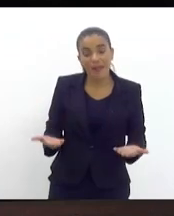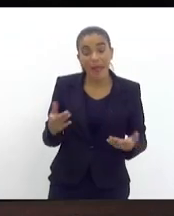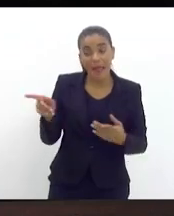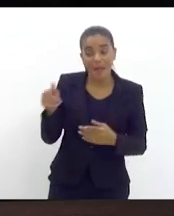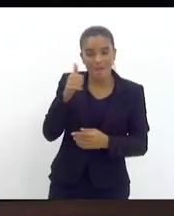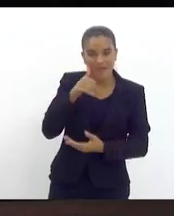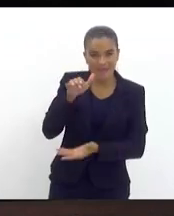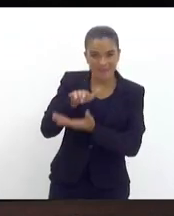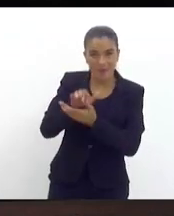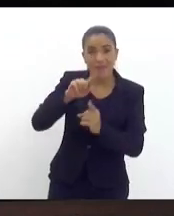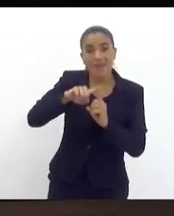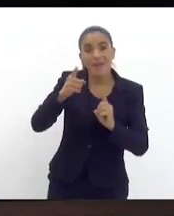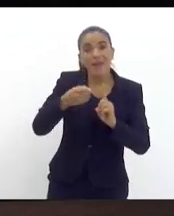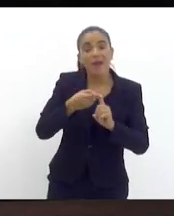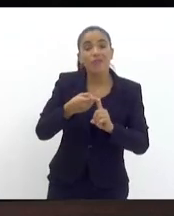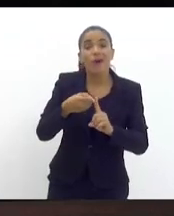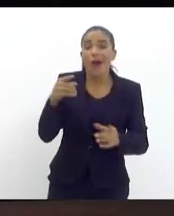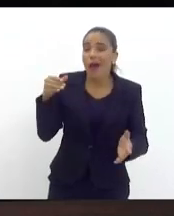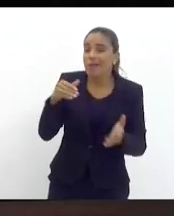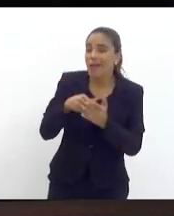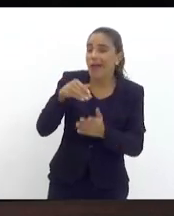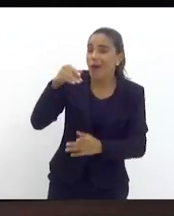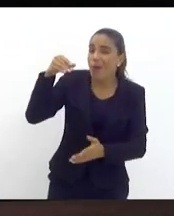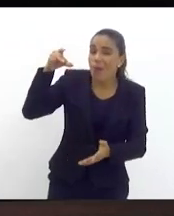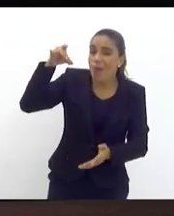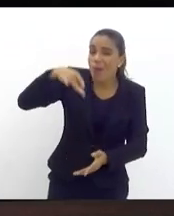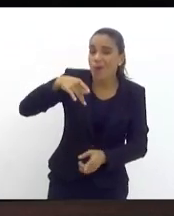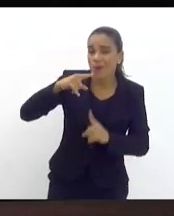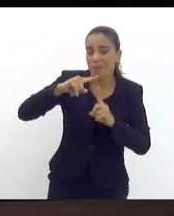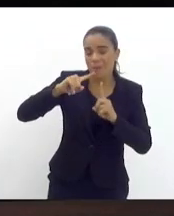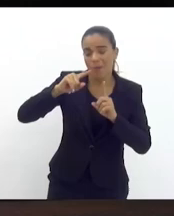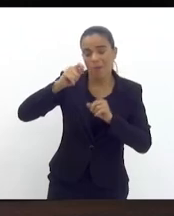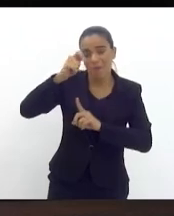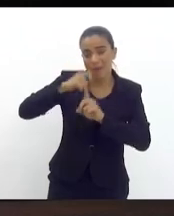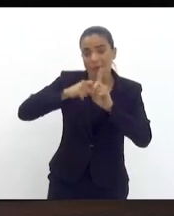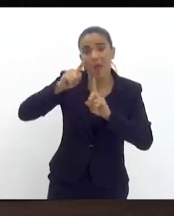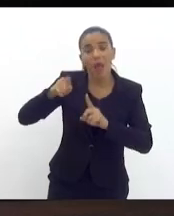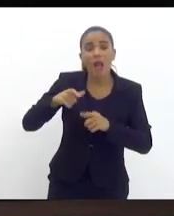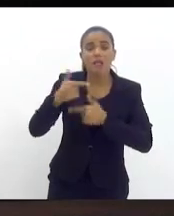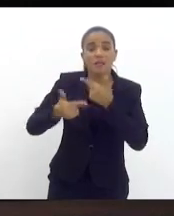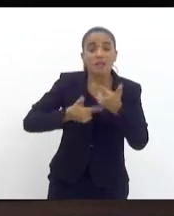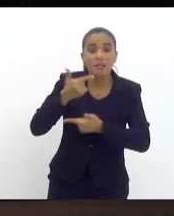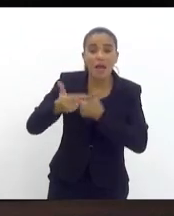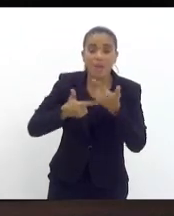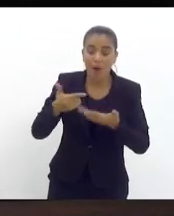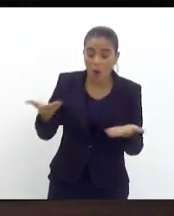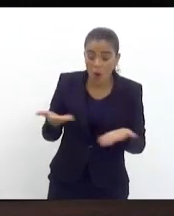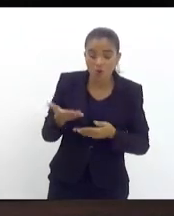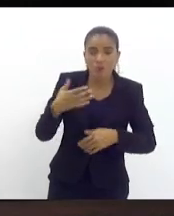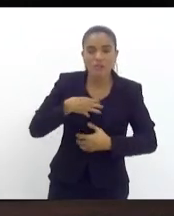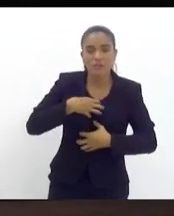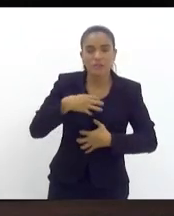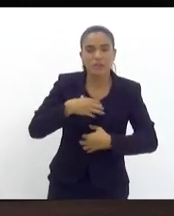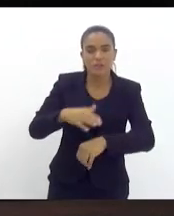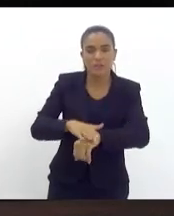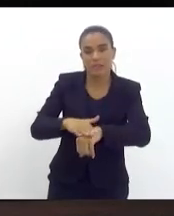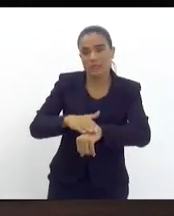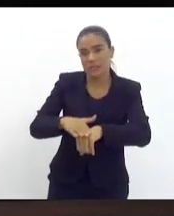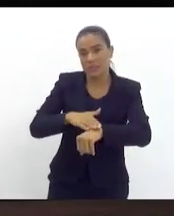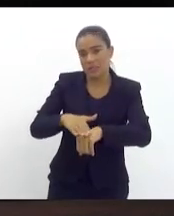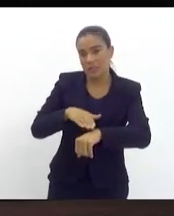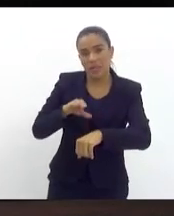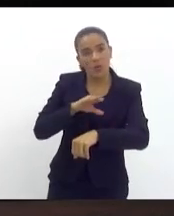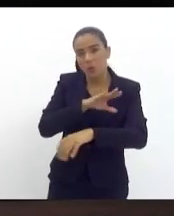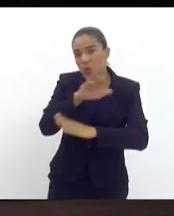engravidou praticamente até o último mês ela trabalhava de cobradora e eu sinto na pele hoje o que o que esses